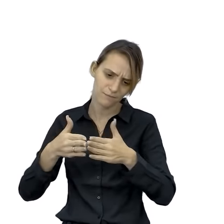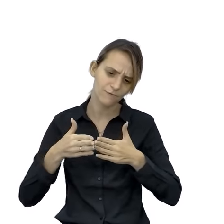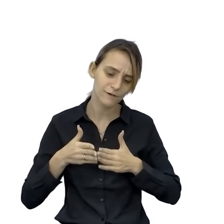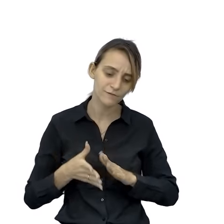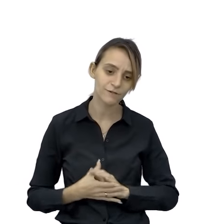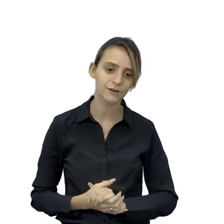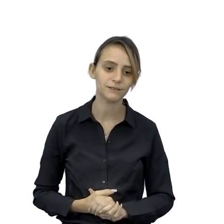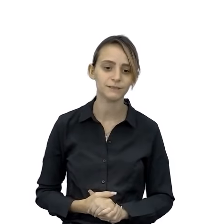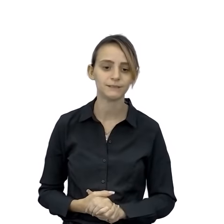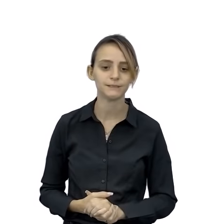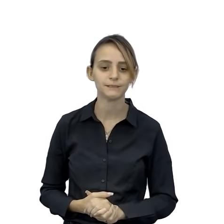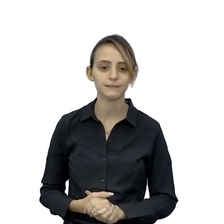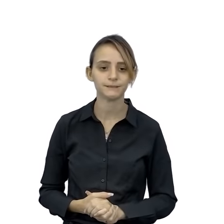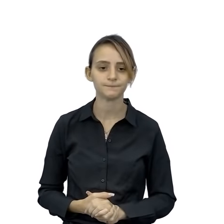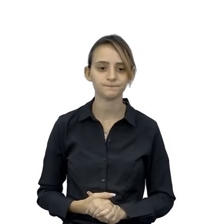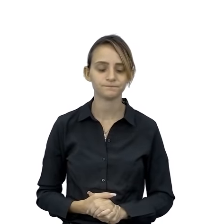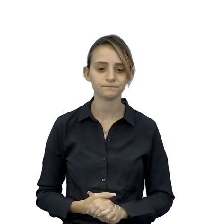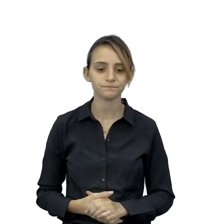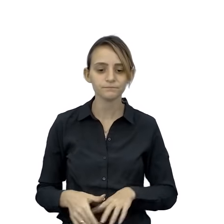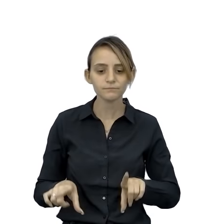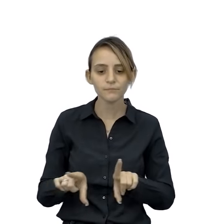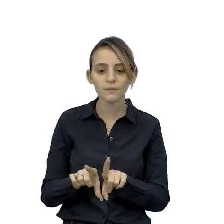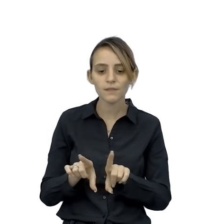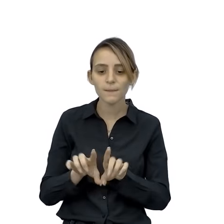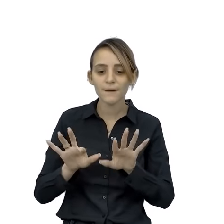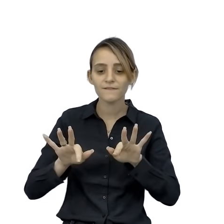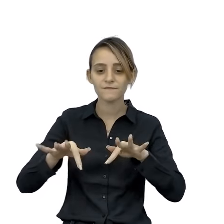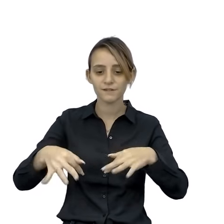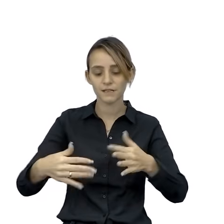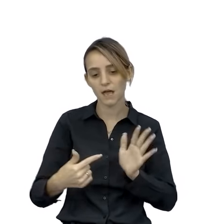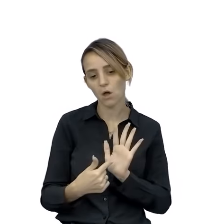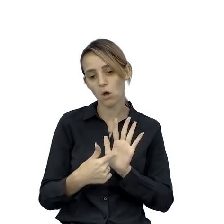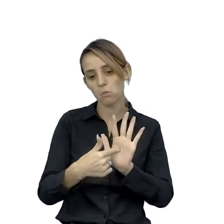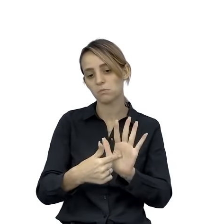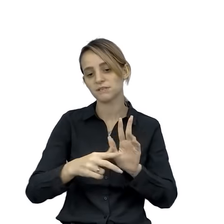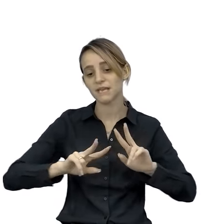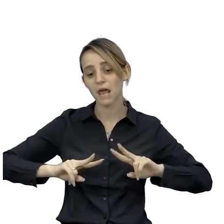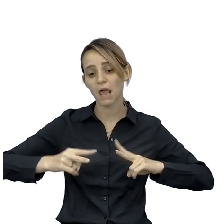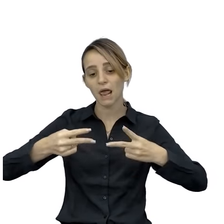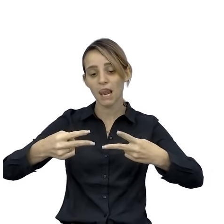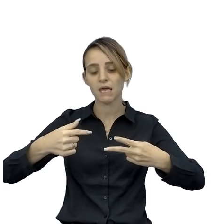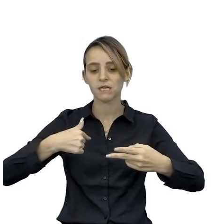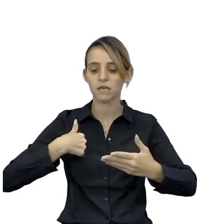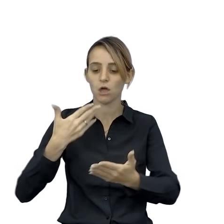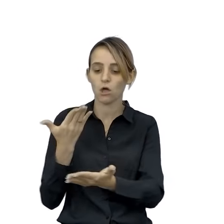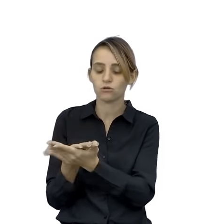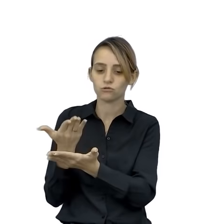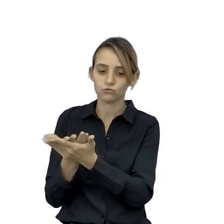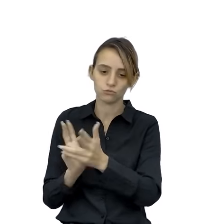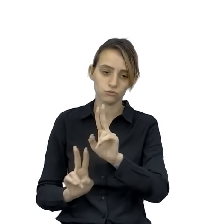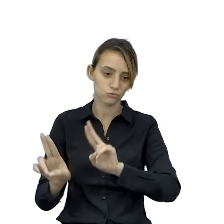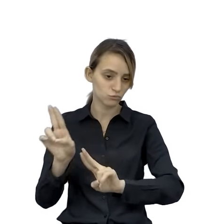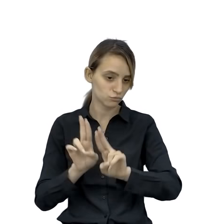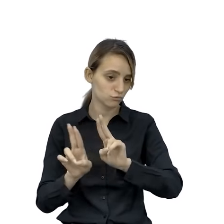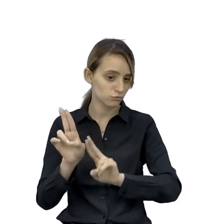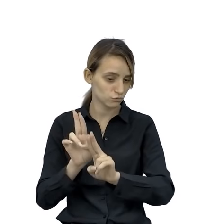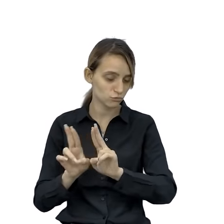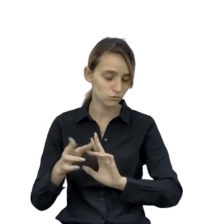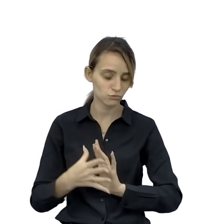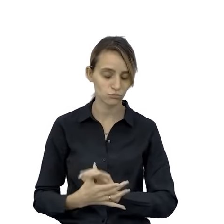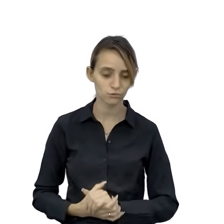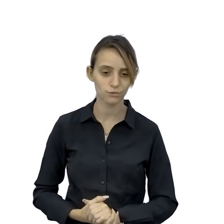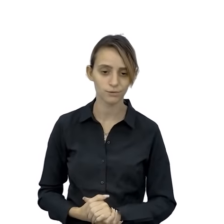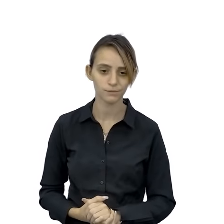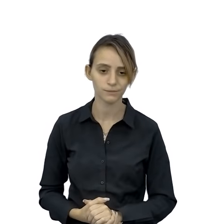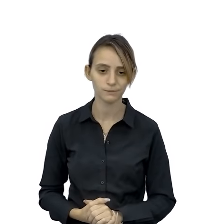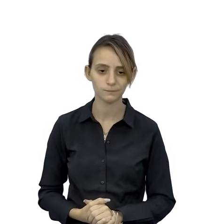vocês. E finalizo apresentando as referências, né, do que utilizamos aqui para